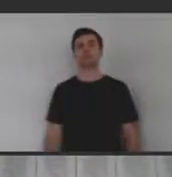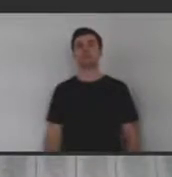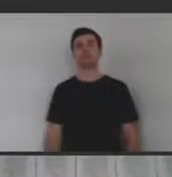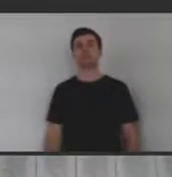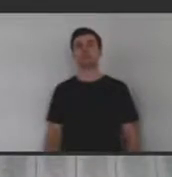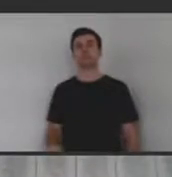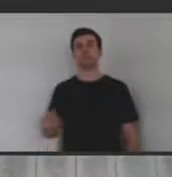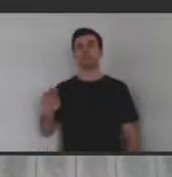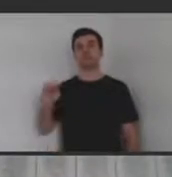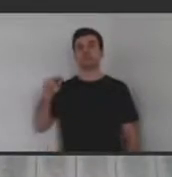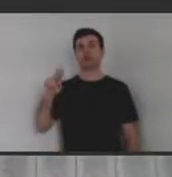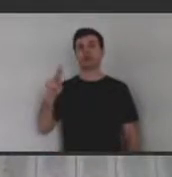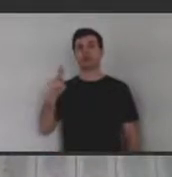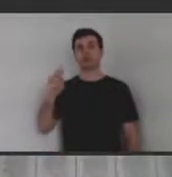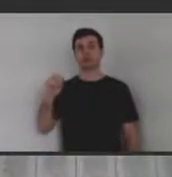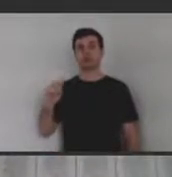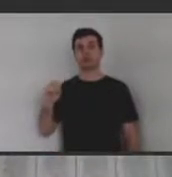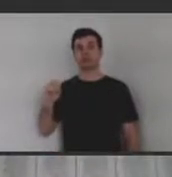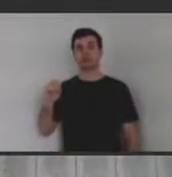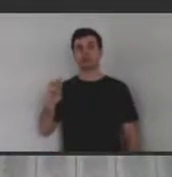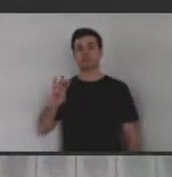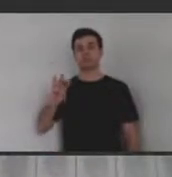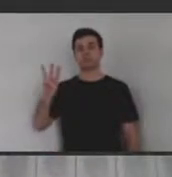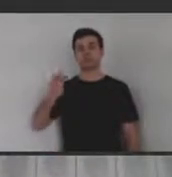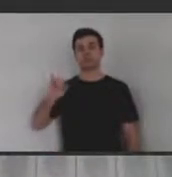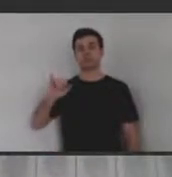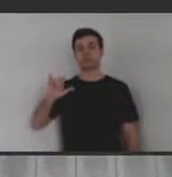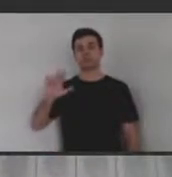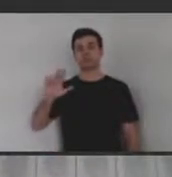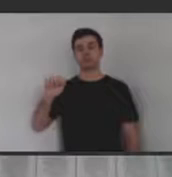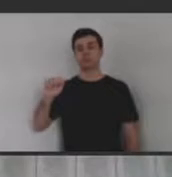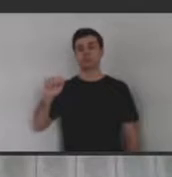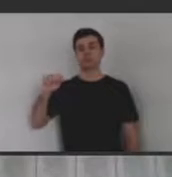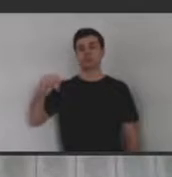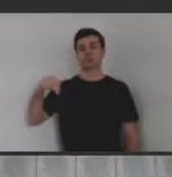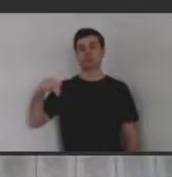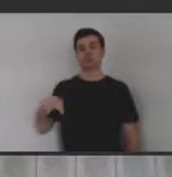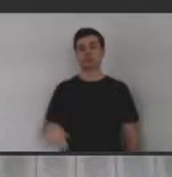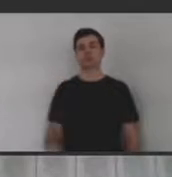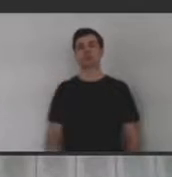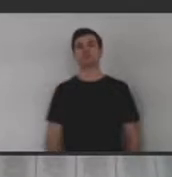Fininho, William Souza, presente.